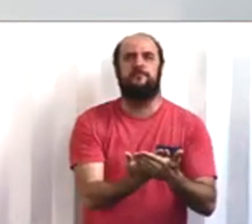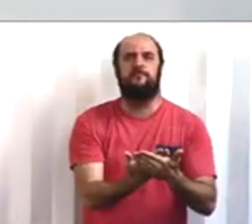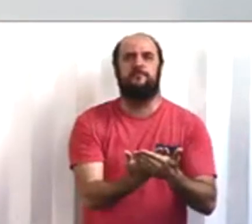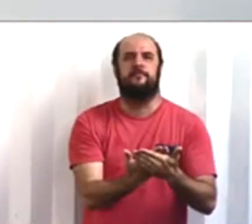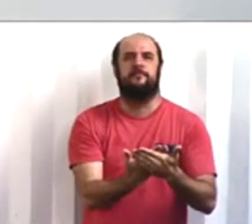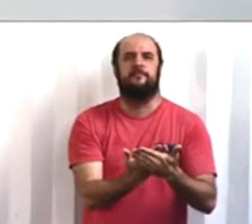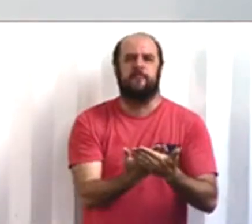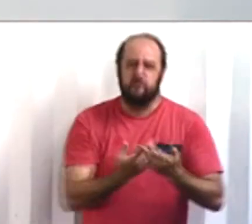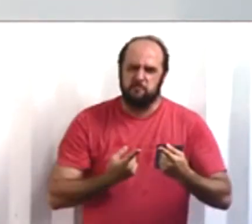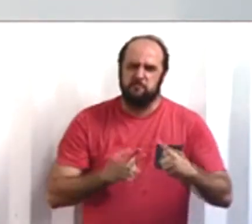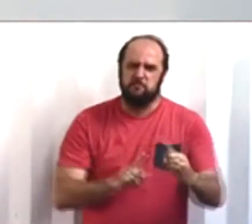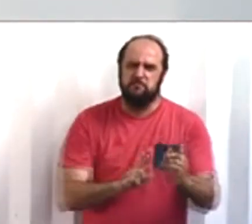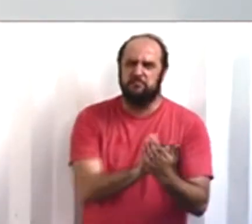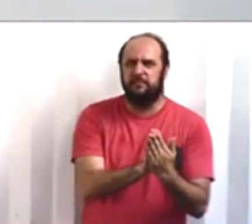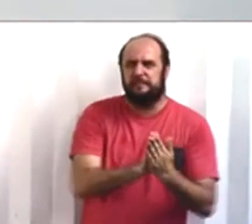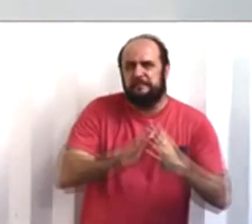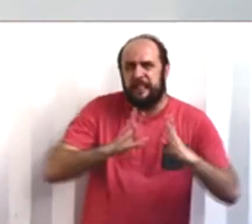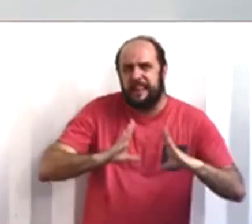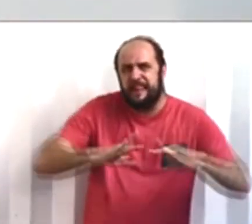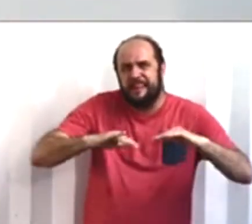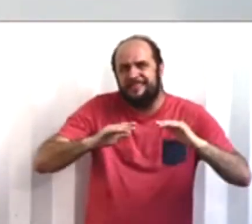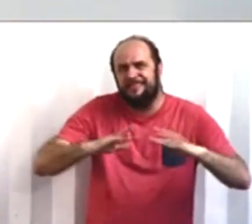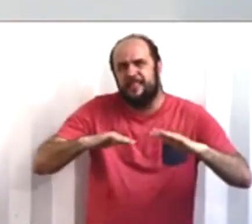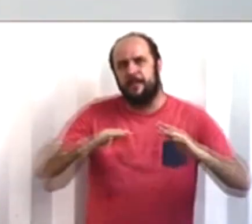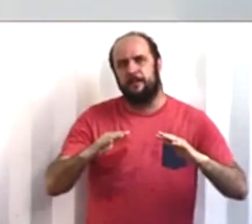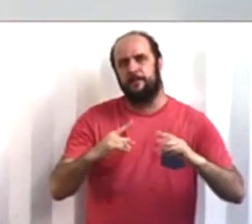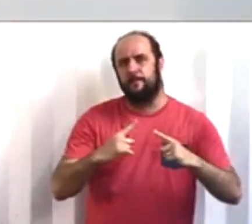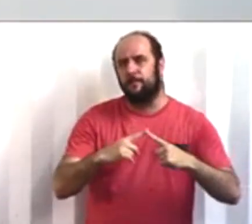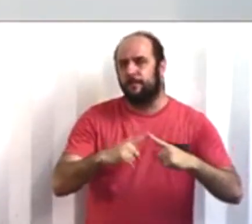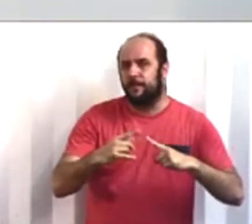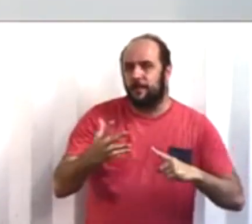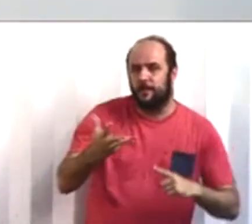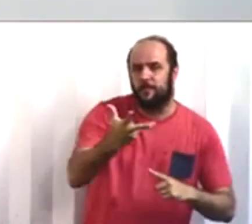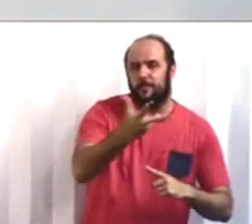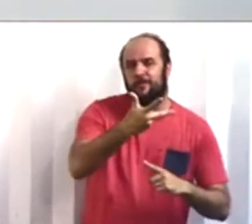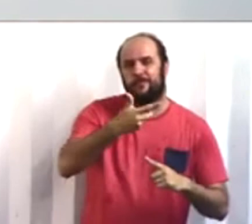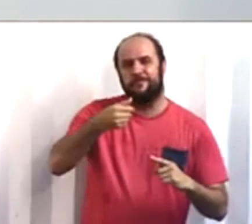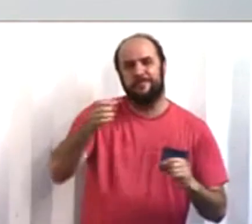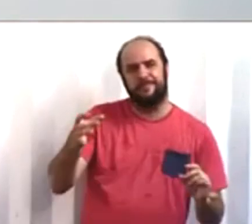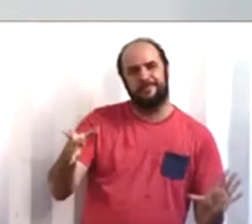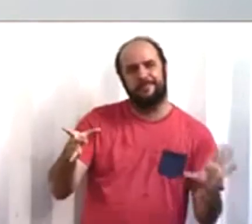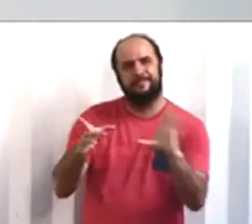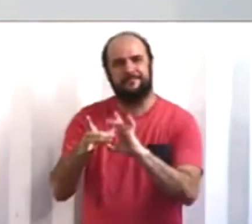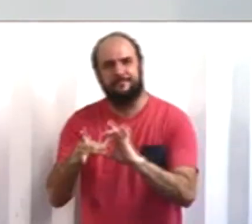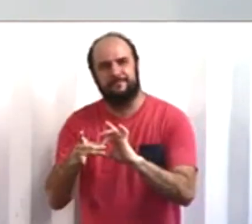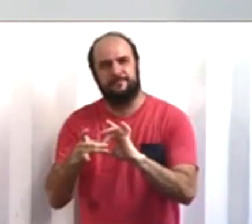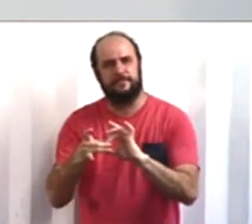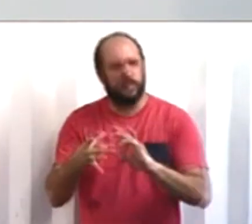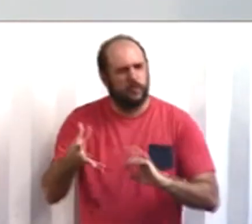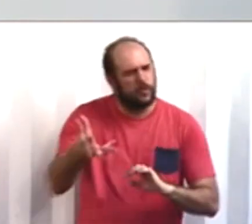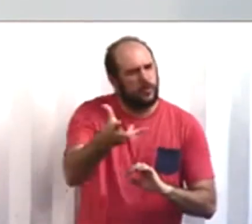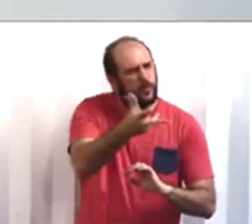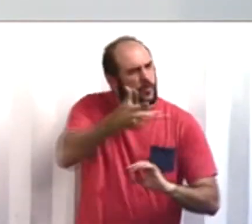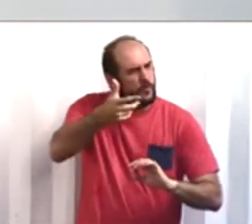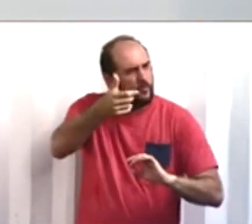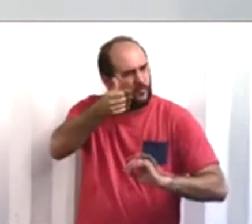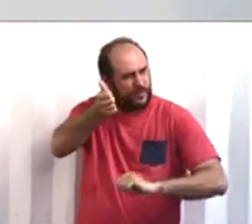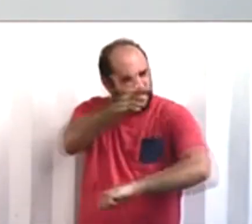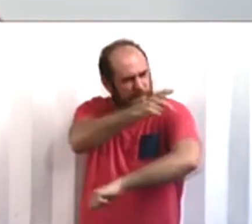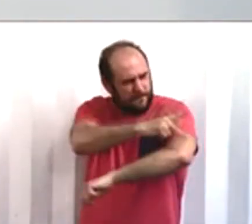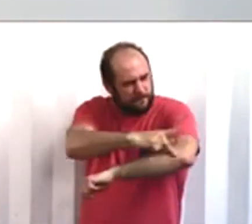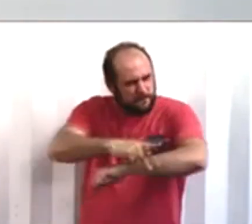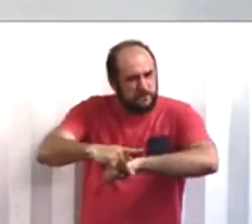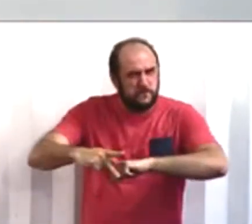mais tênue. Ela é um chamado à reconciliação. Ela é um chamado à purificação. Ela é um chamado